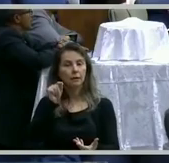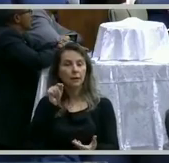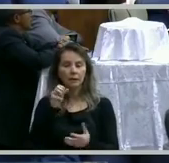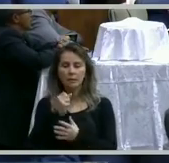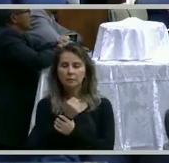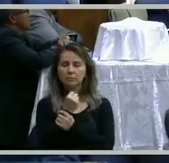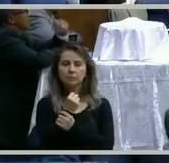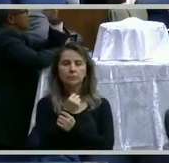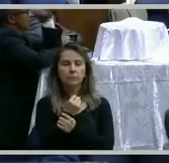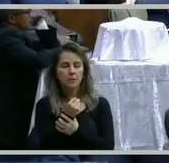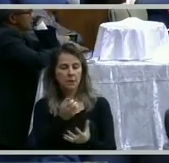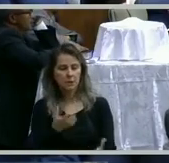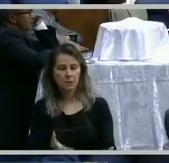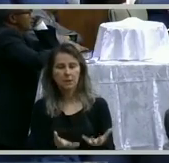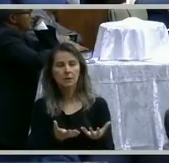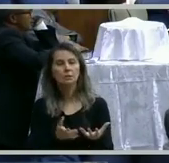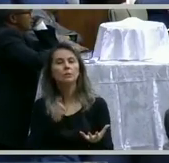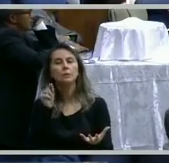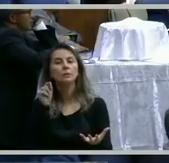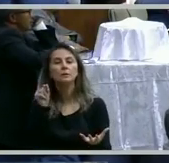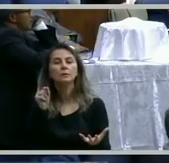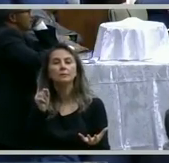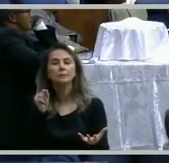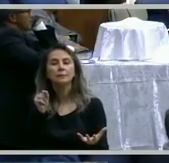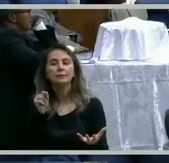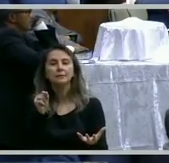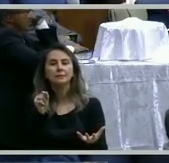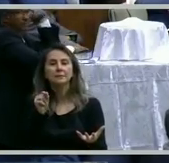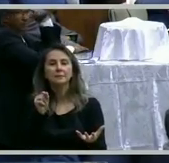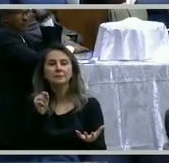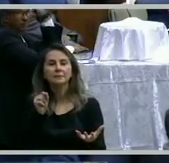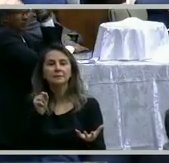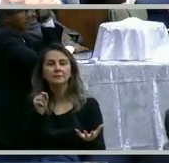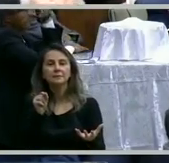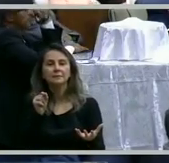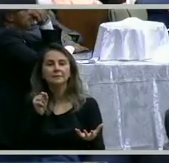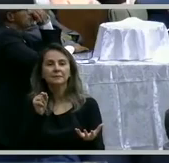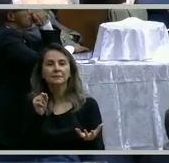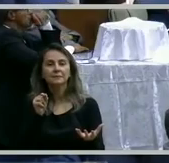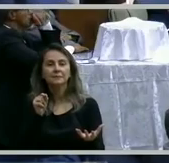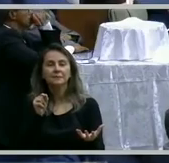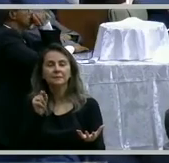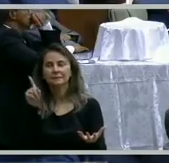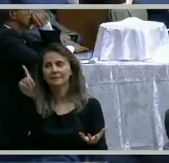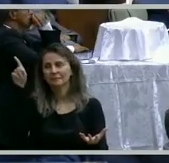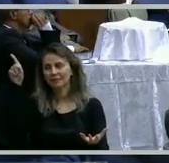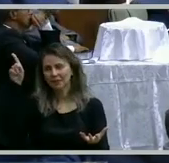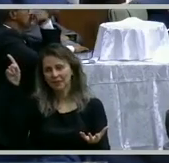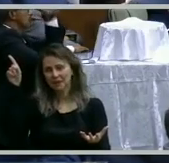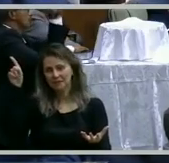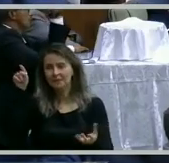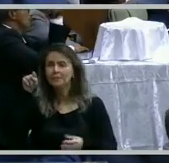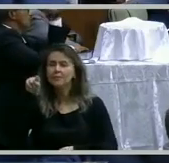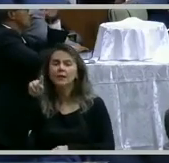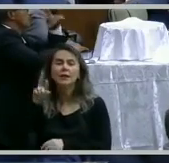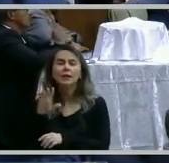Esta igreja, quem sustenta.